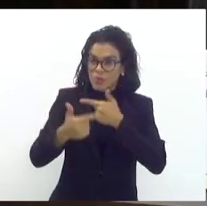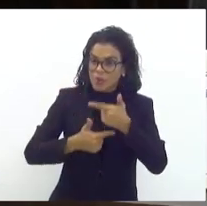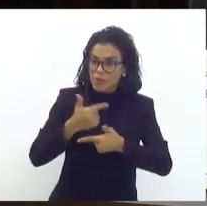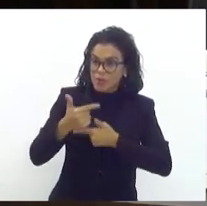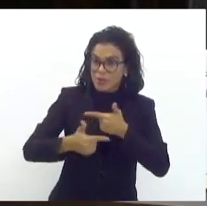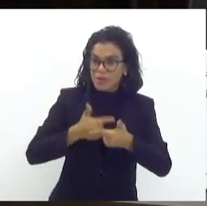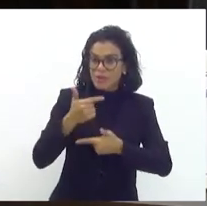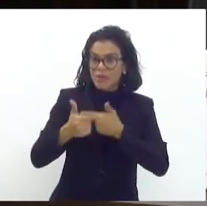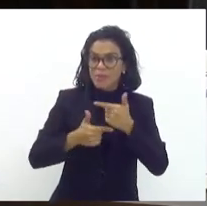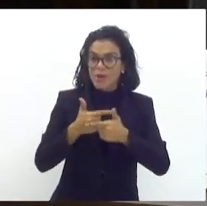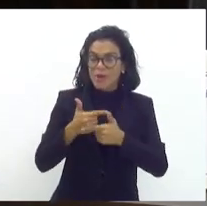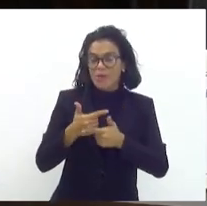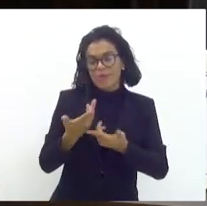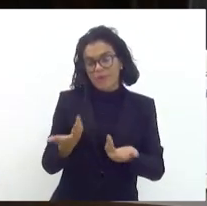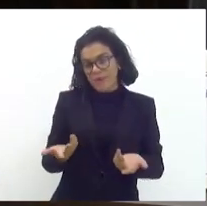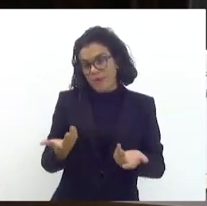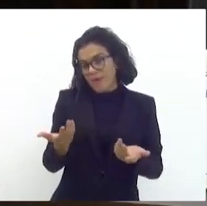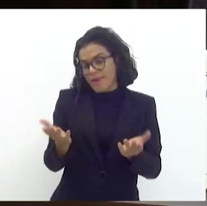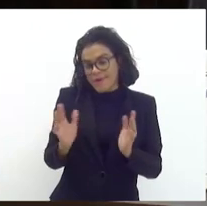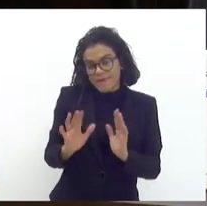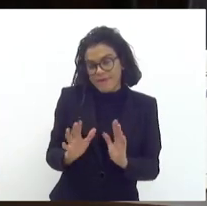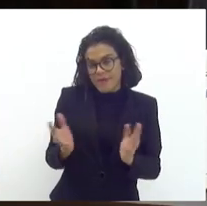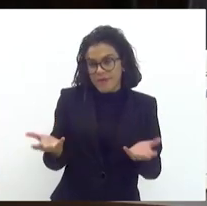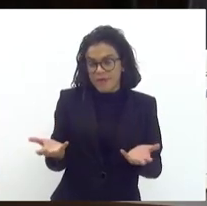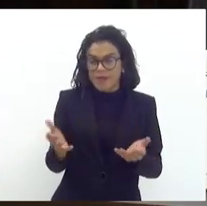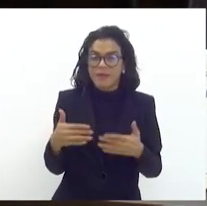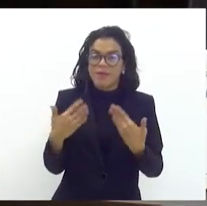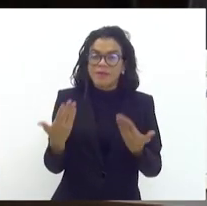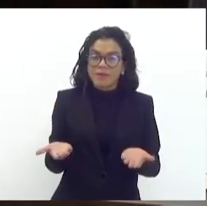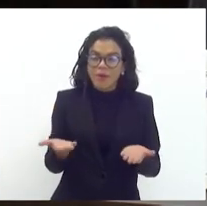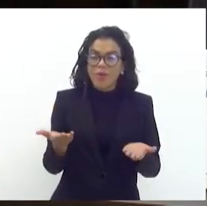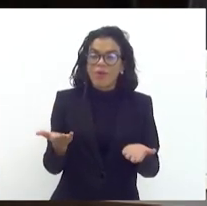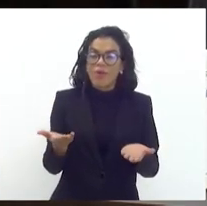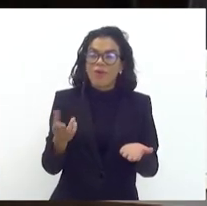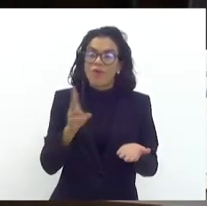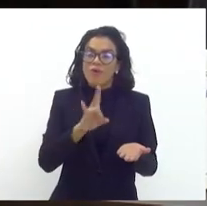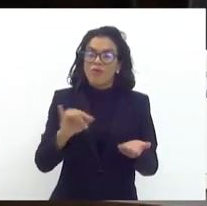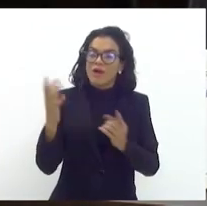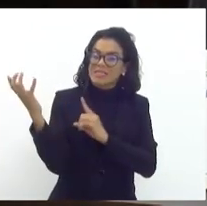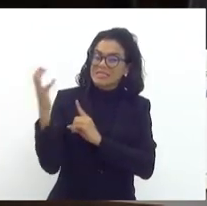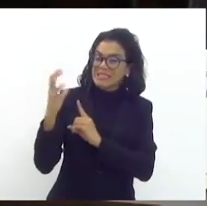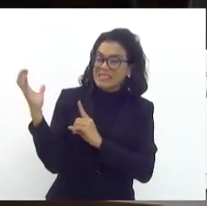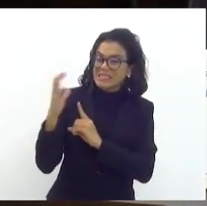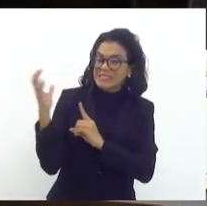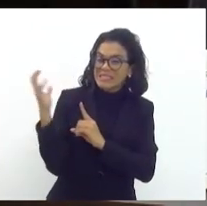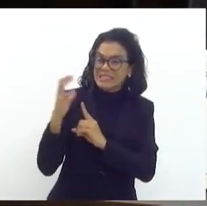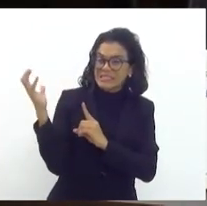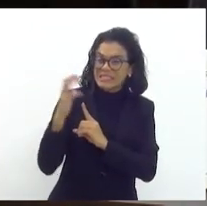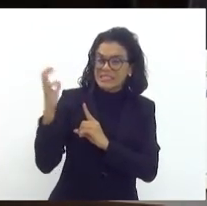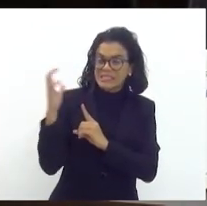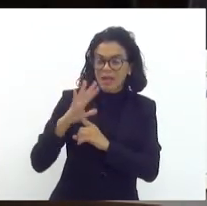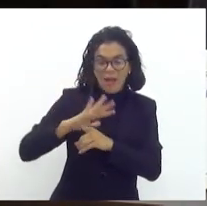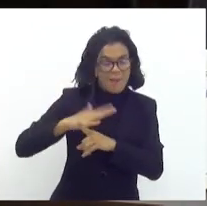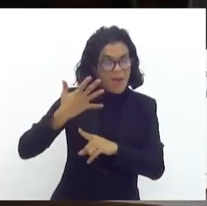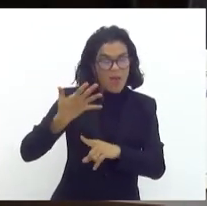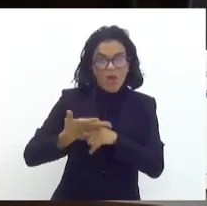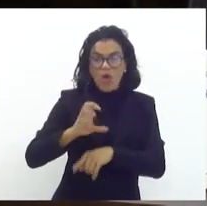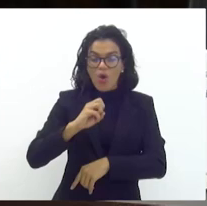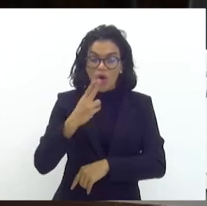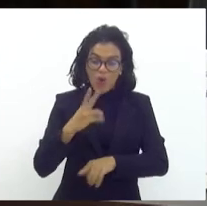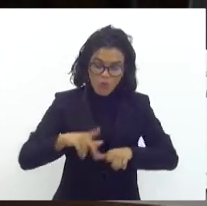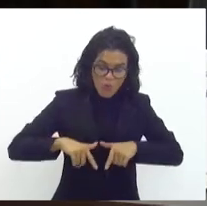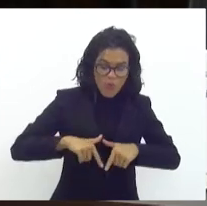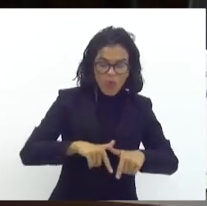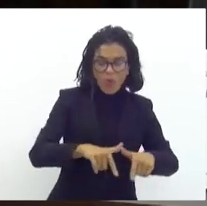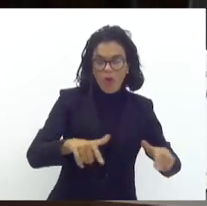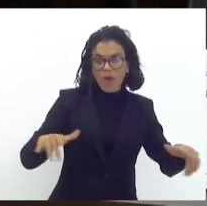no ganho de Capital Enfim então isso vai ser uma pressão infinitamente maior ou se faz tudo de uma